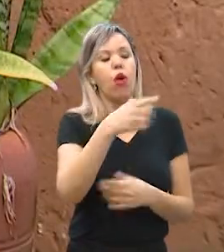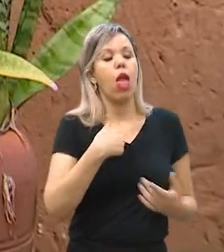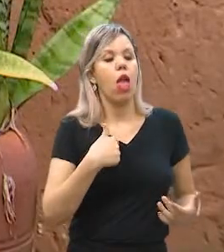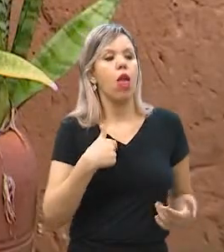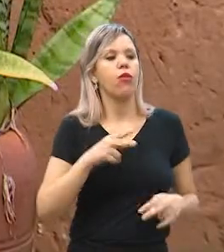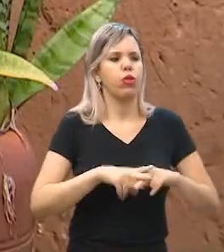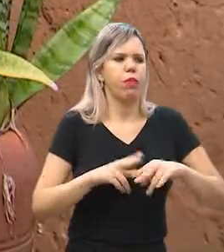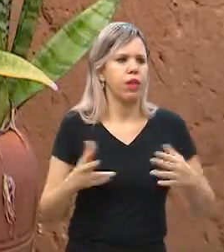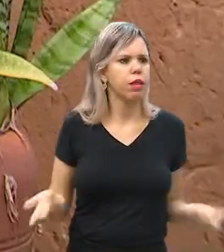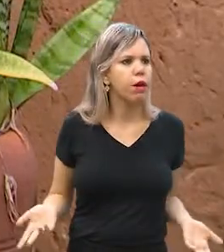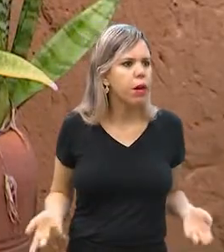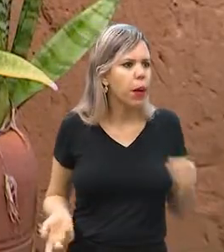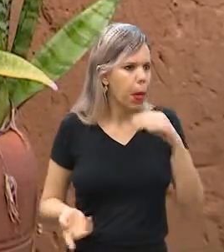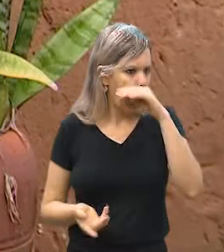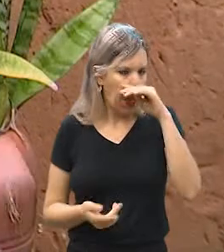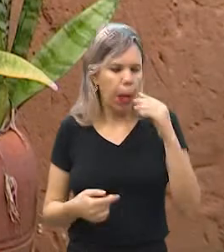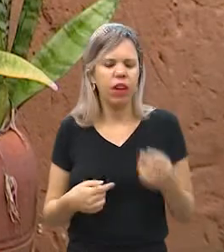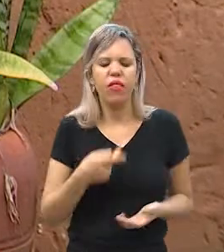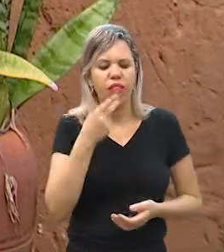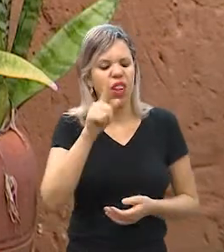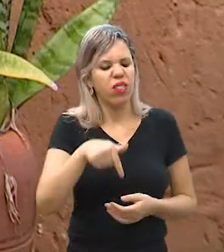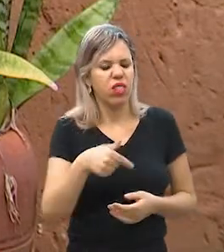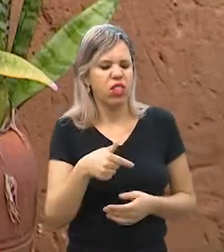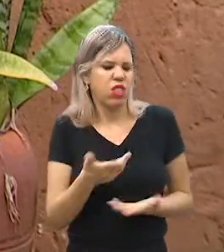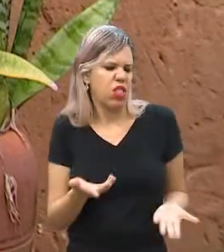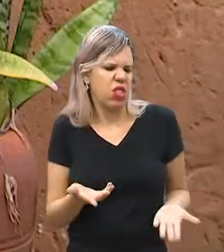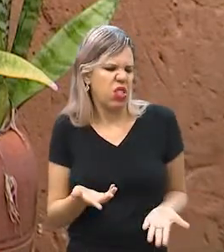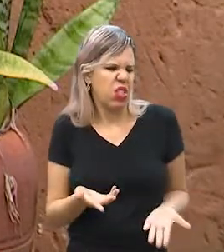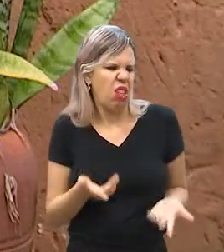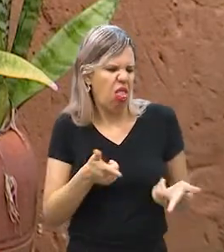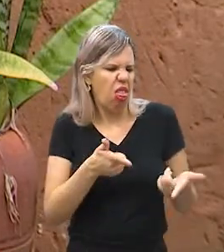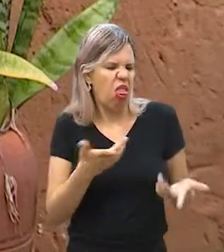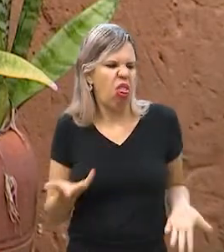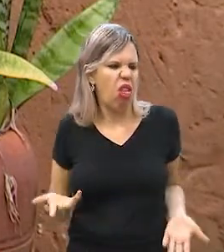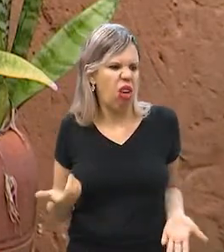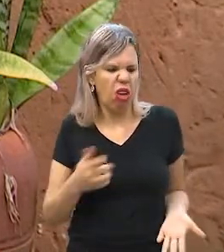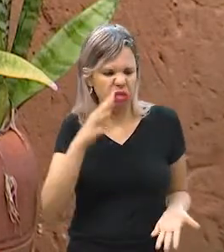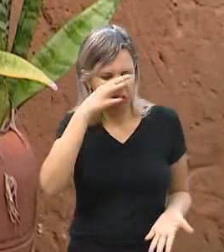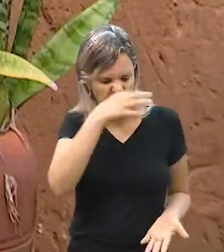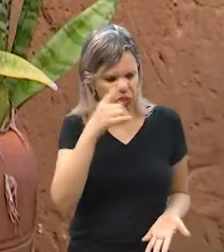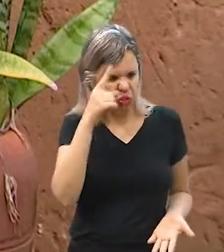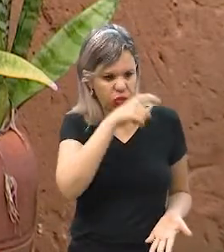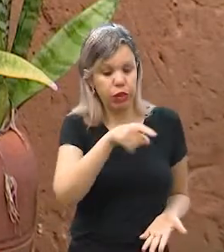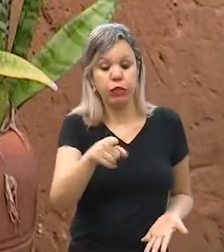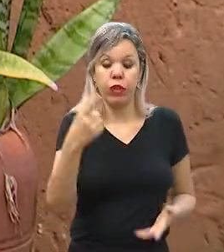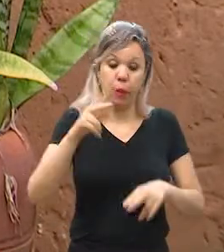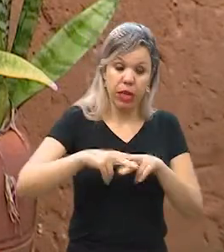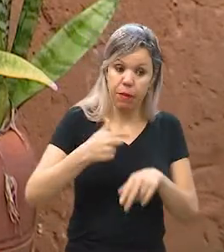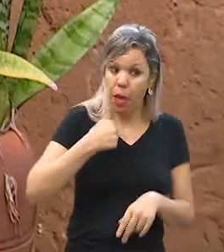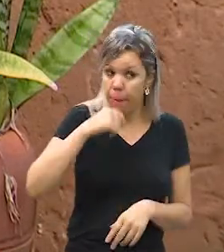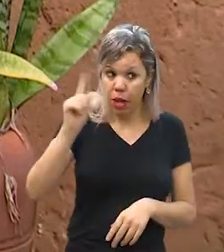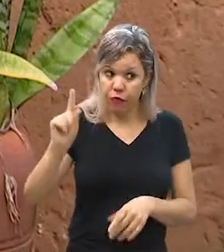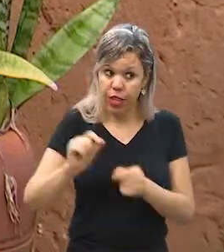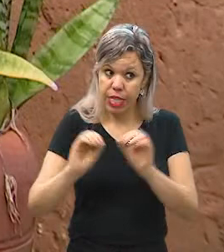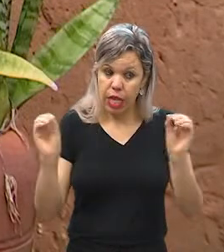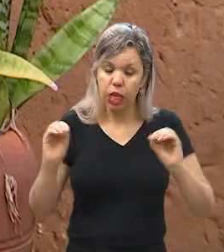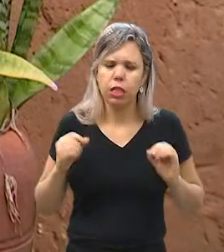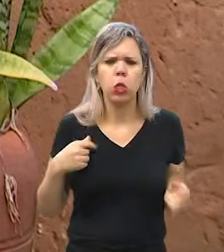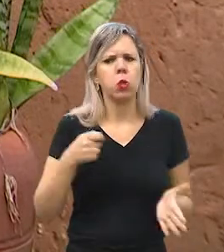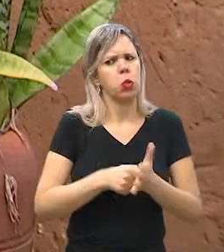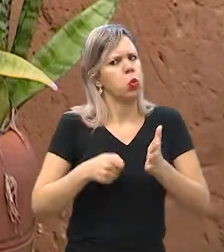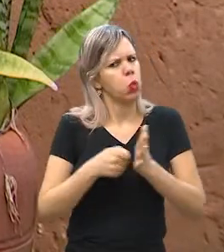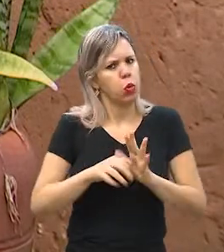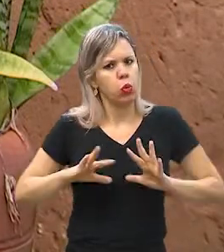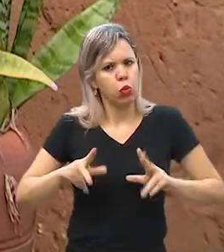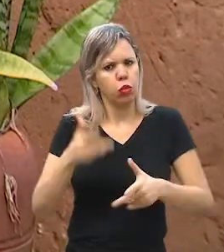ser presa, vai ser eu. E o juiz falava, mas você é uma negrinha muito abusada. Ela falou, não interessa, você vai prender alguém, vai prender a mim, não a minha mãe. Então ela lutava por